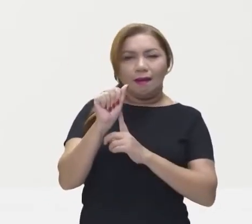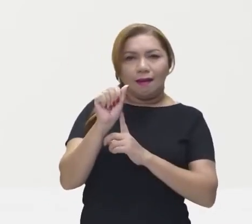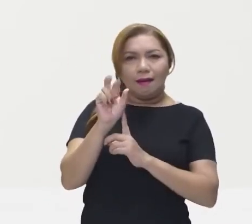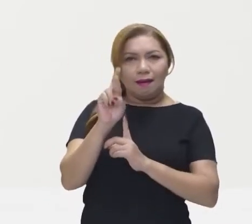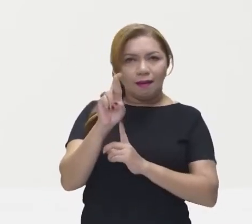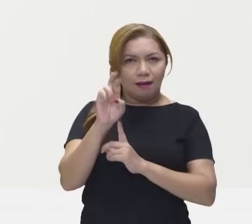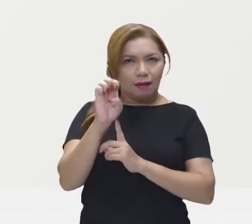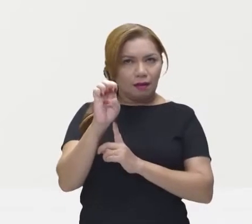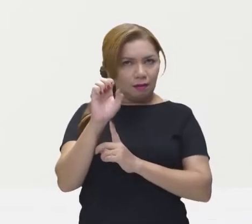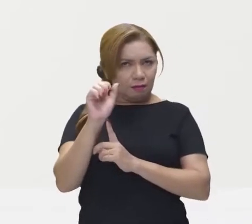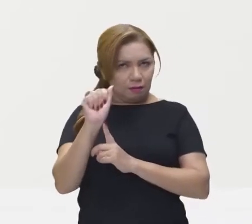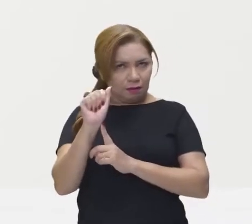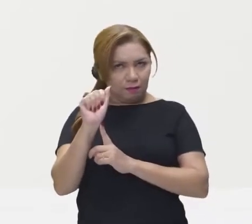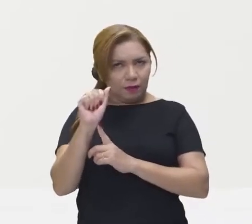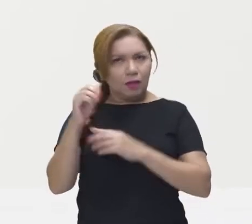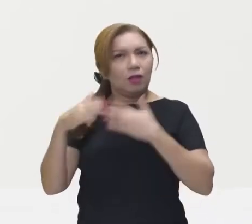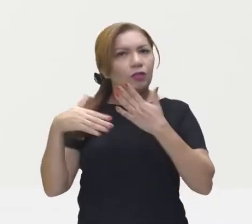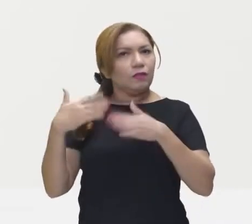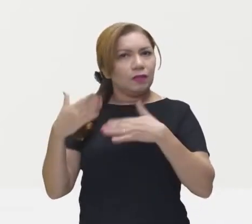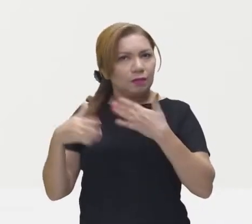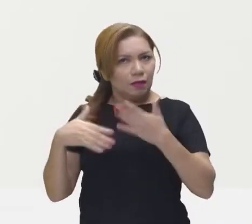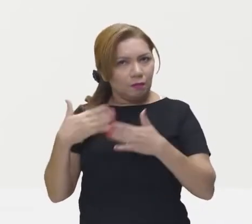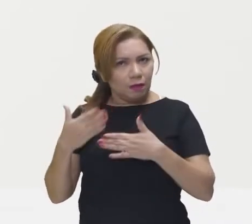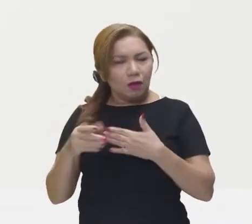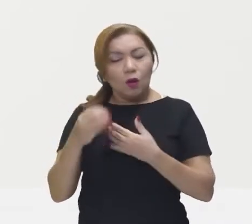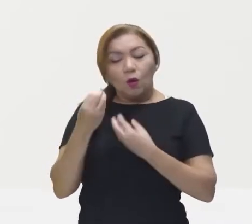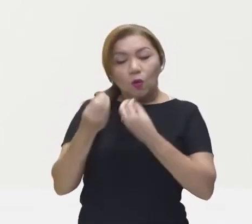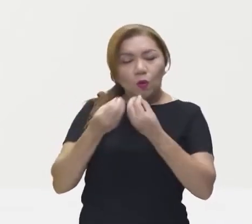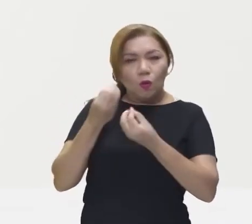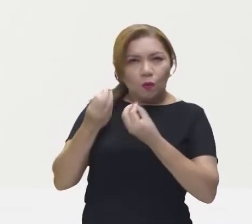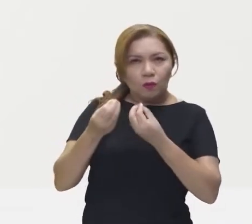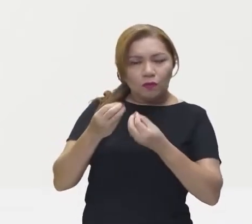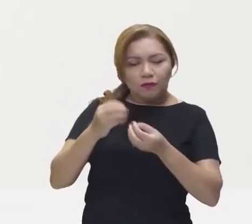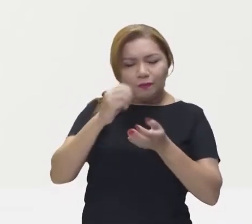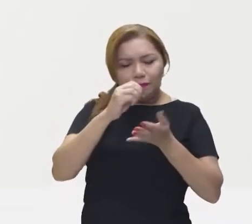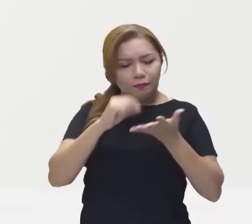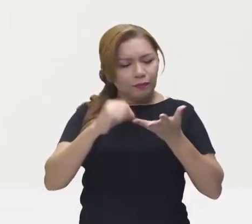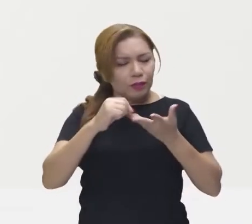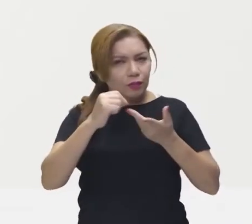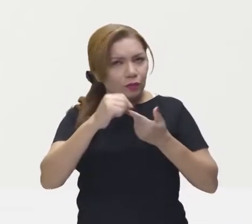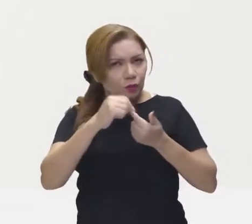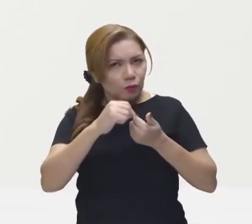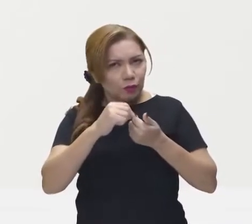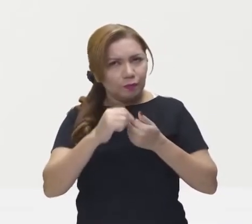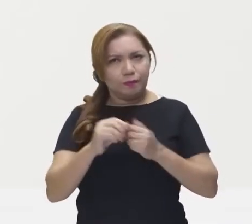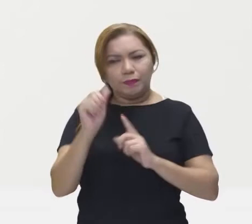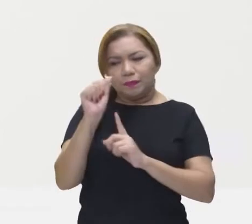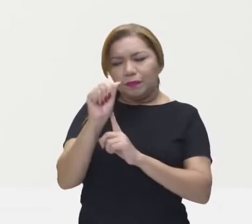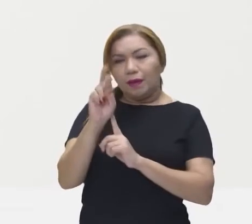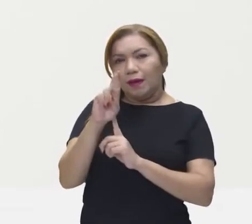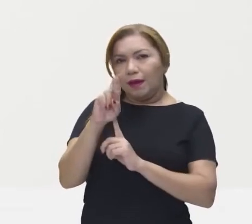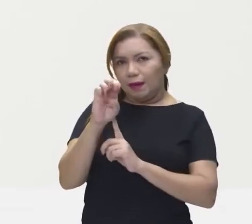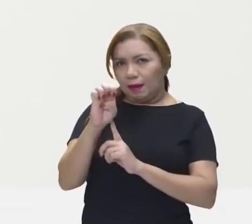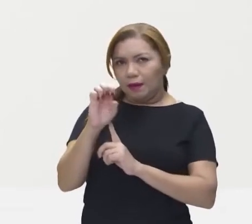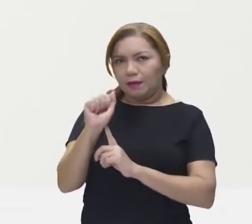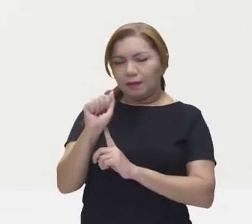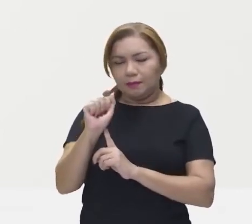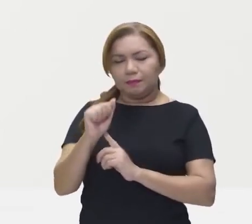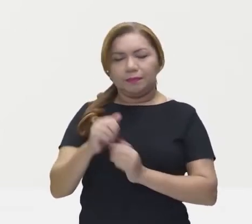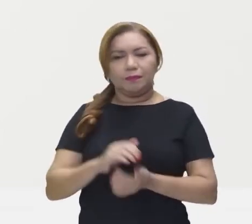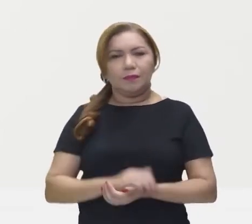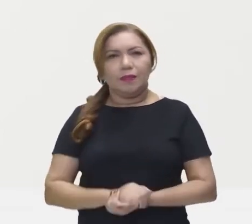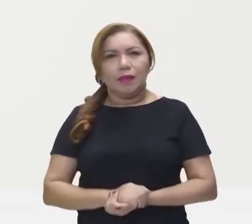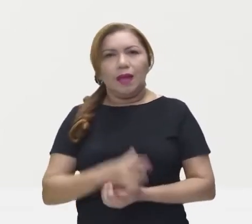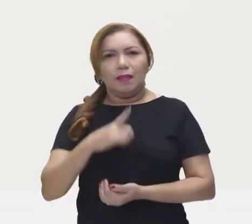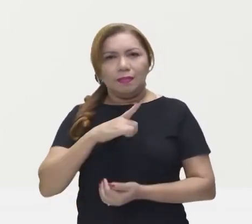de calcular a área, a gente vai para o perímetro, beleza? Então vamos lá. O